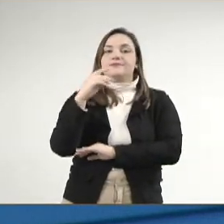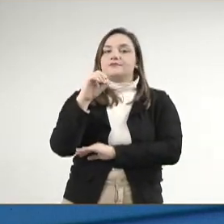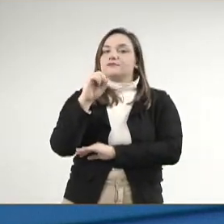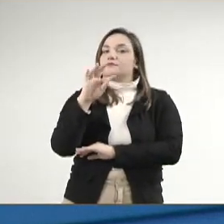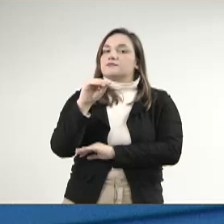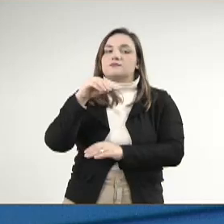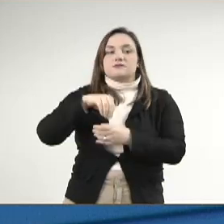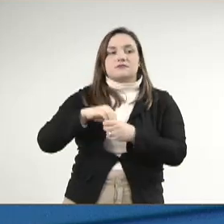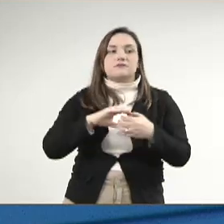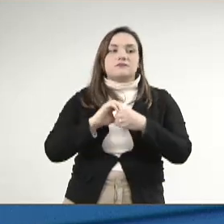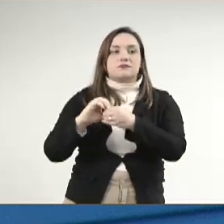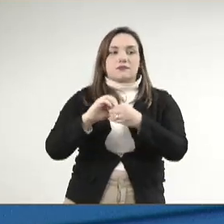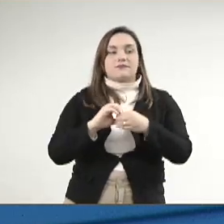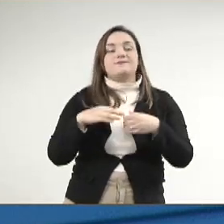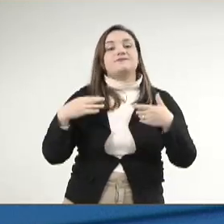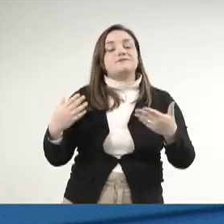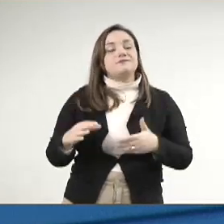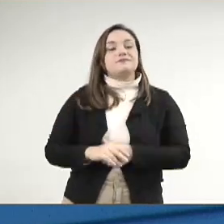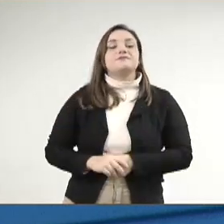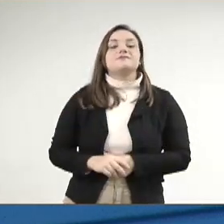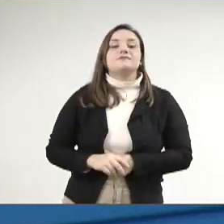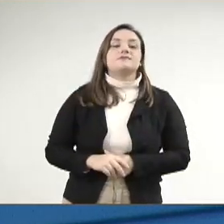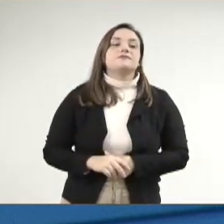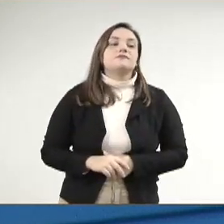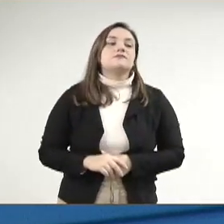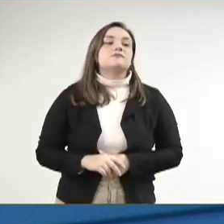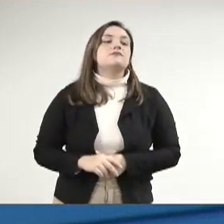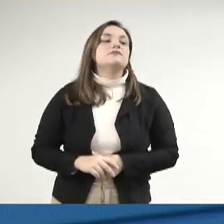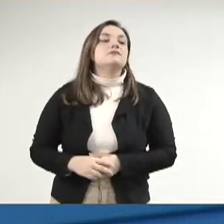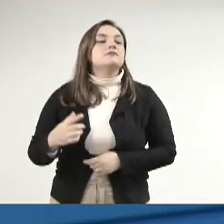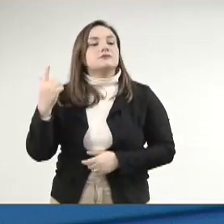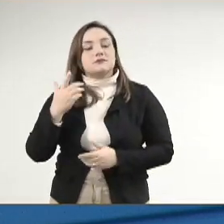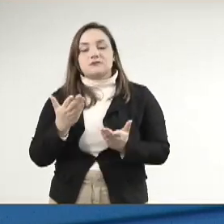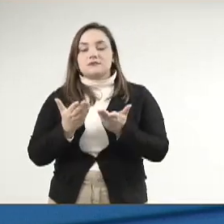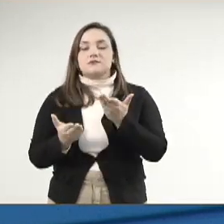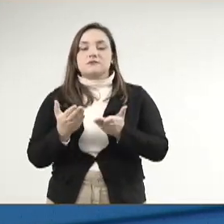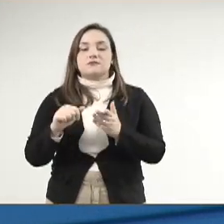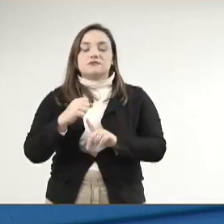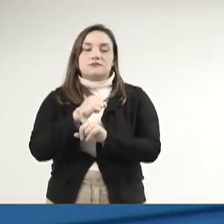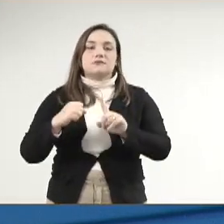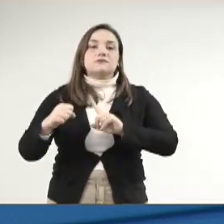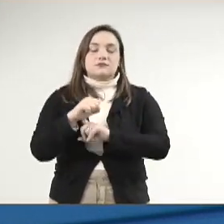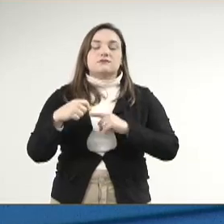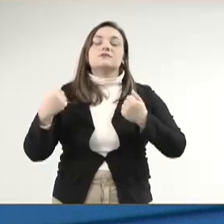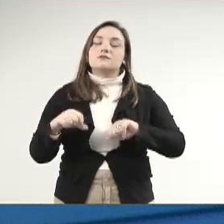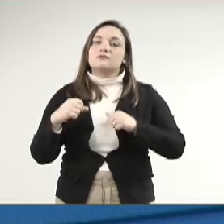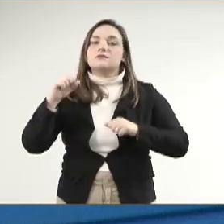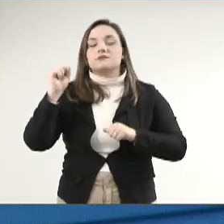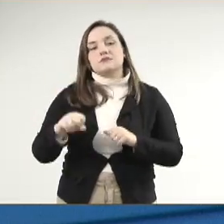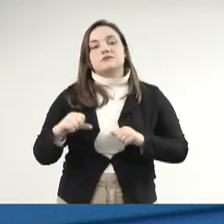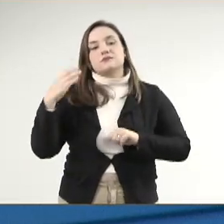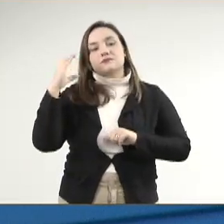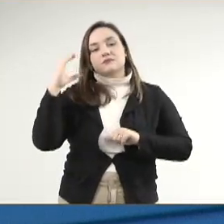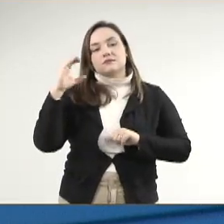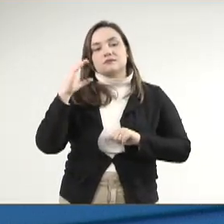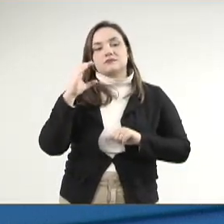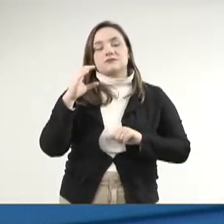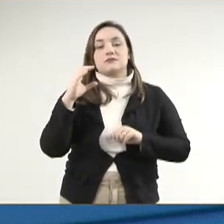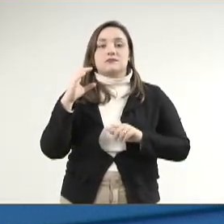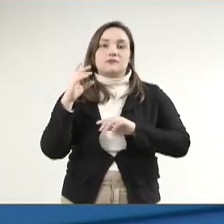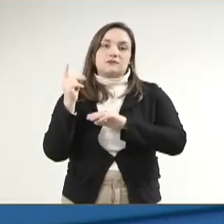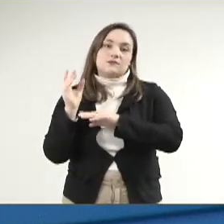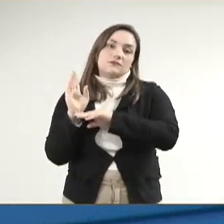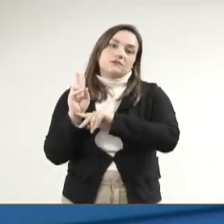e que, para a manutenção da neutralidade dessa sociedade, é indispensável a garantia ao crédito das